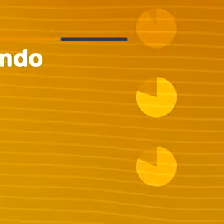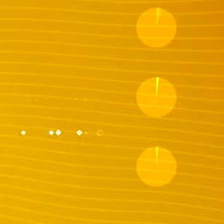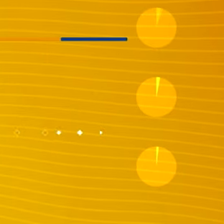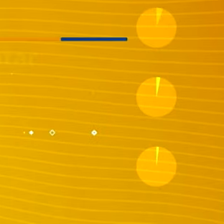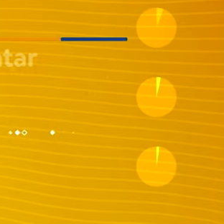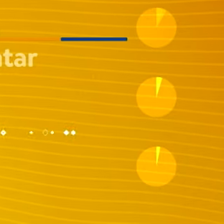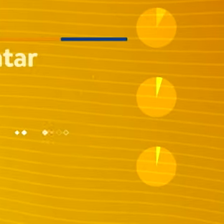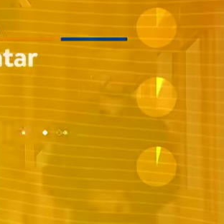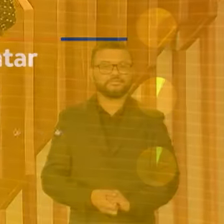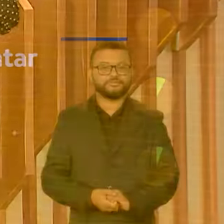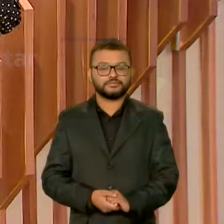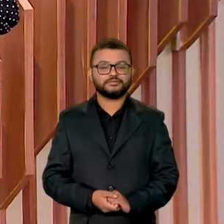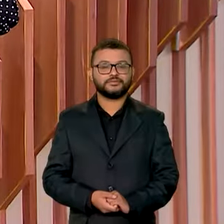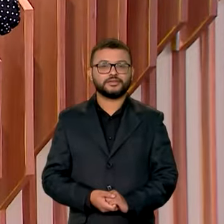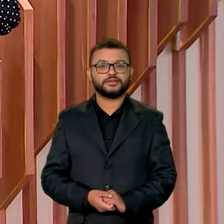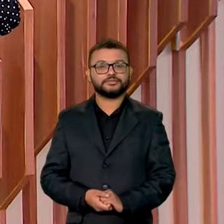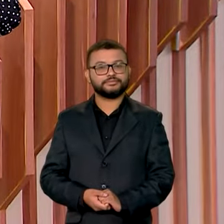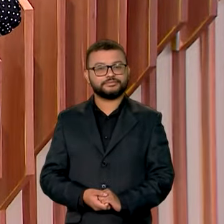Então,